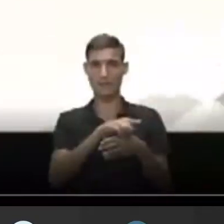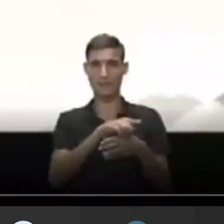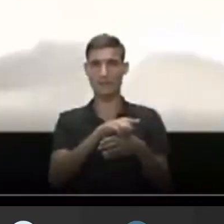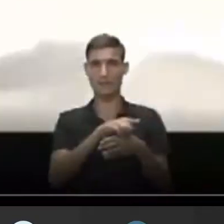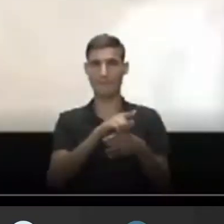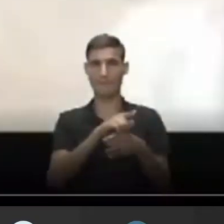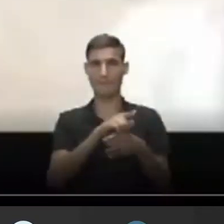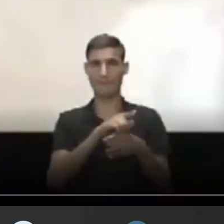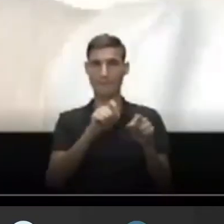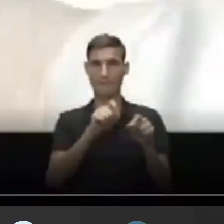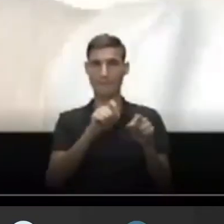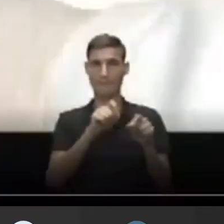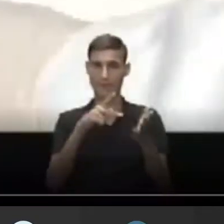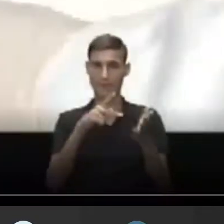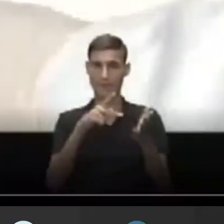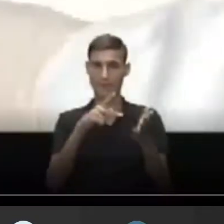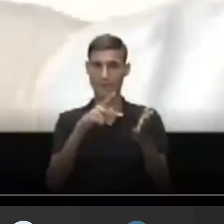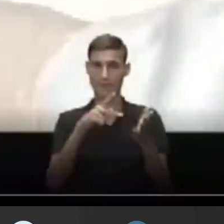ácido benzoico, no caso.